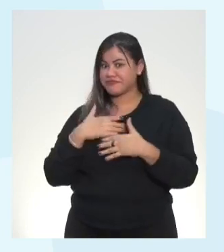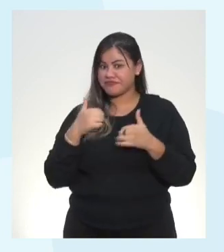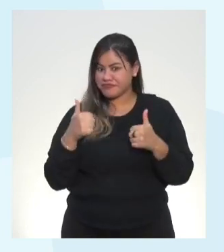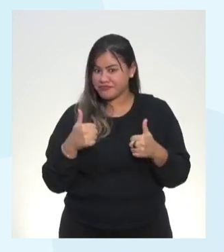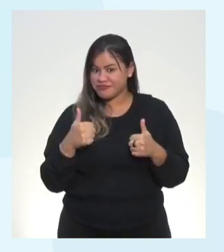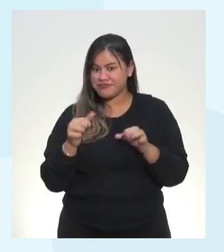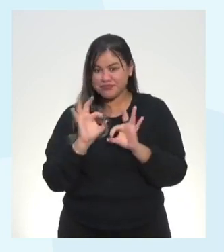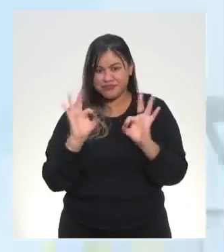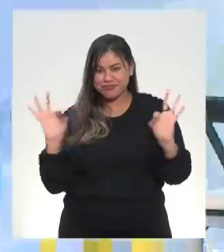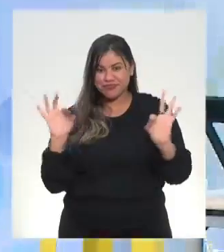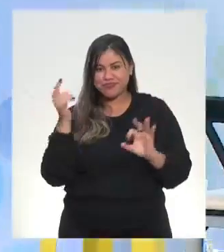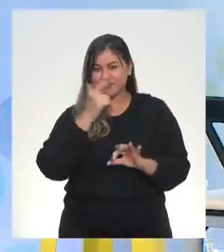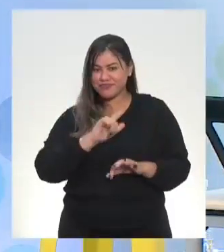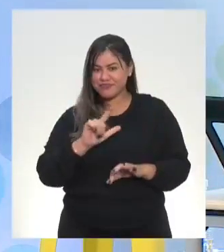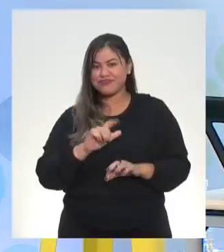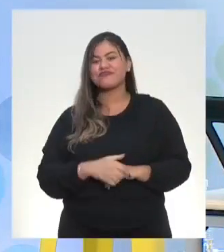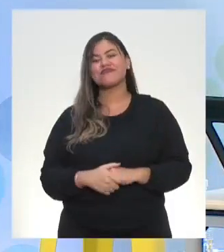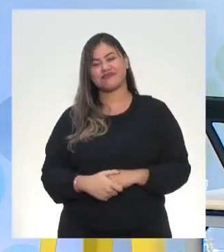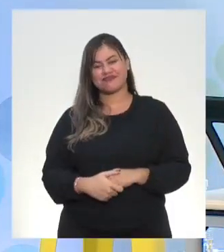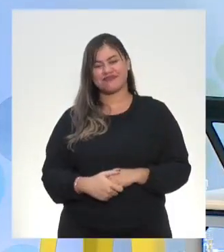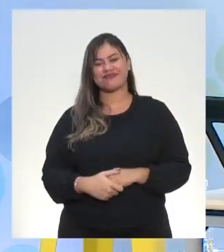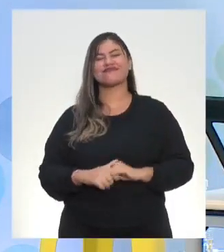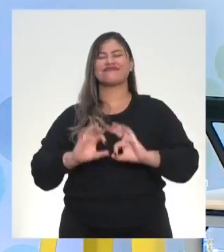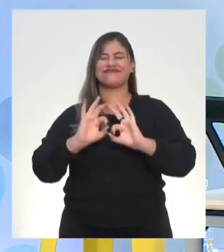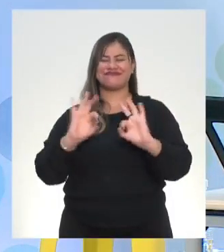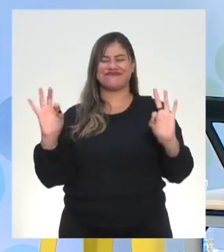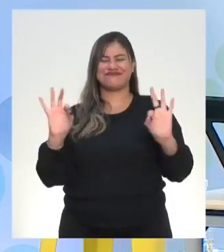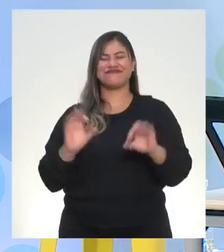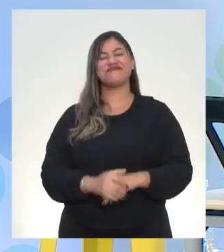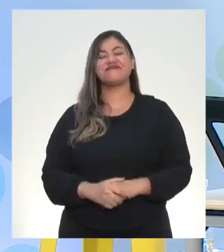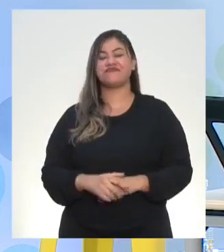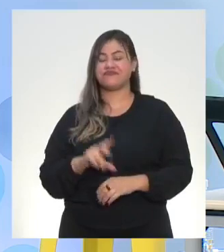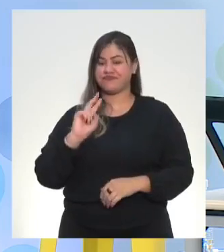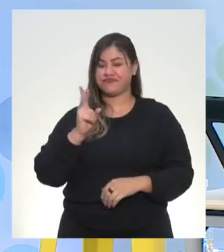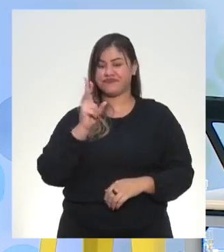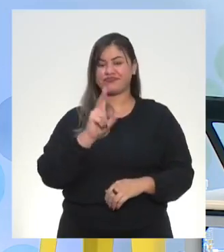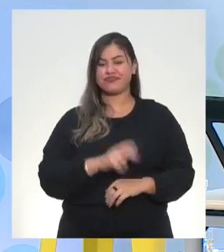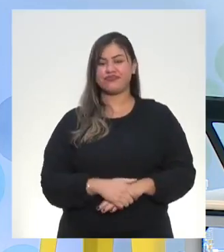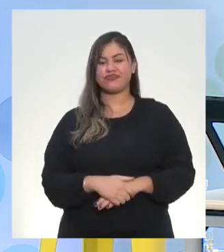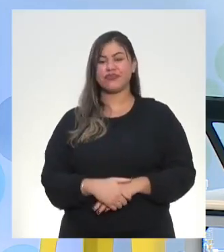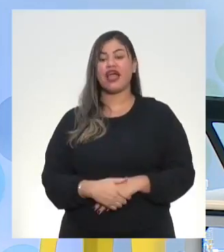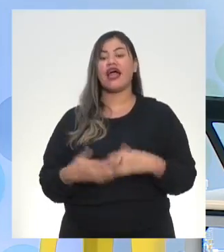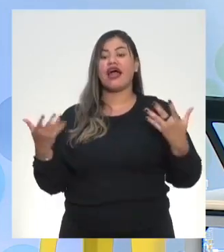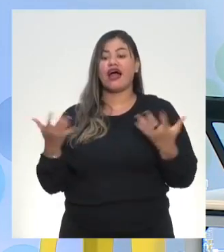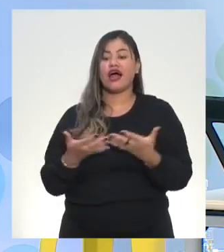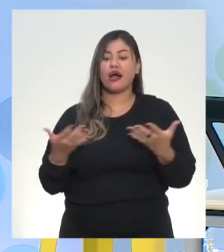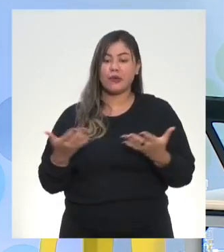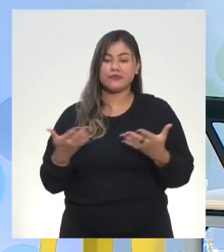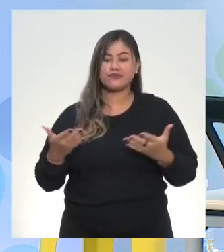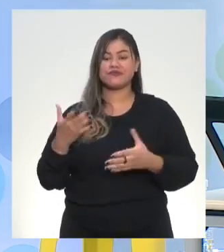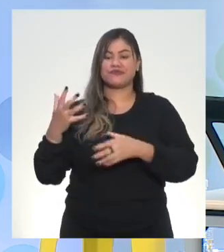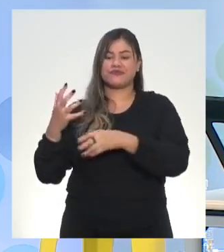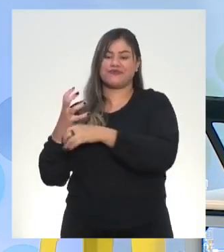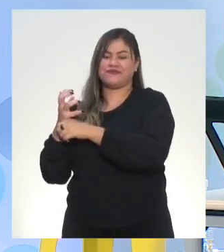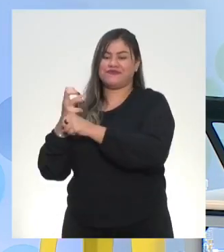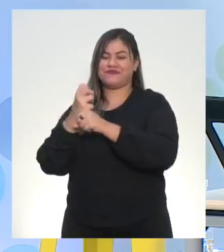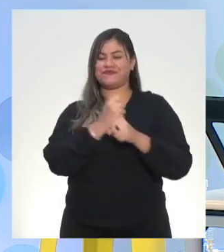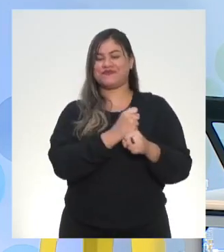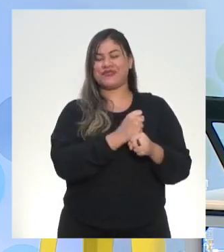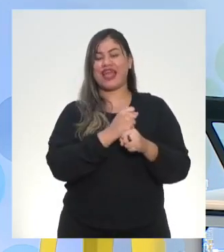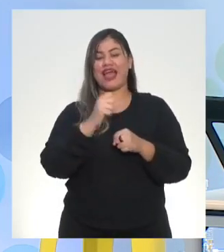aí, professora Inês, é 48? É sim. E essa foi fácil, né, pessoal? Bom, mas de qualquer forma, se você está com dúvida, vem aqui comigo e